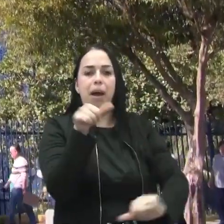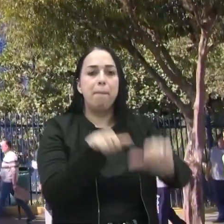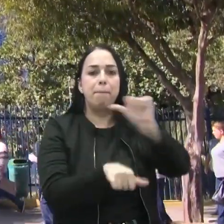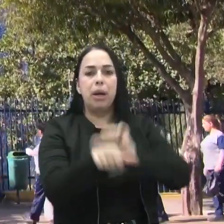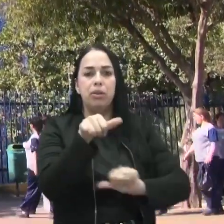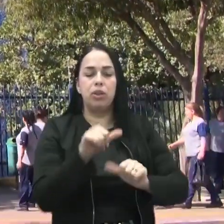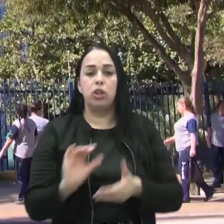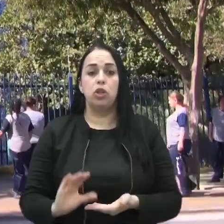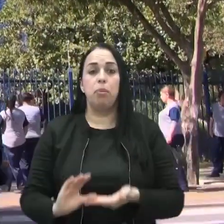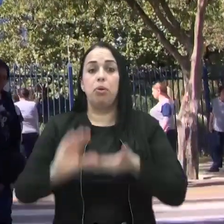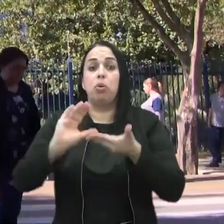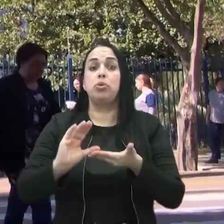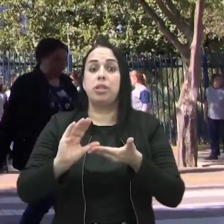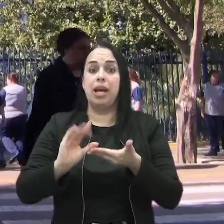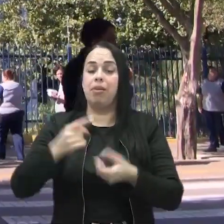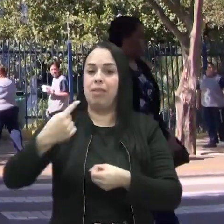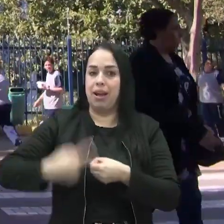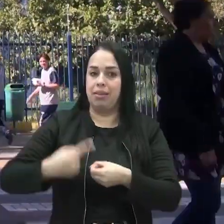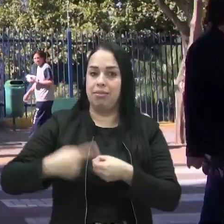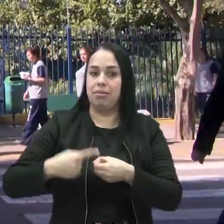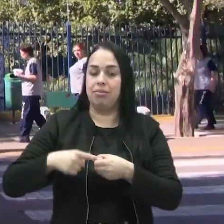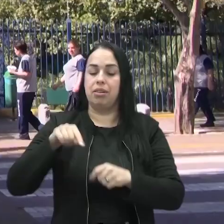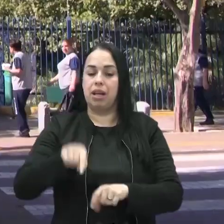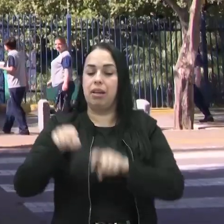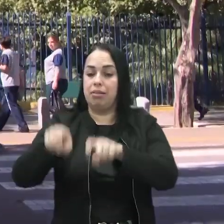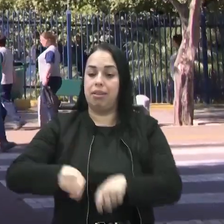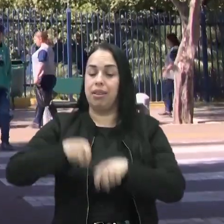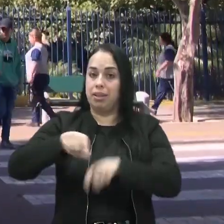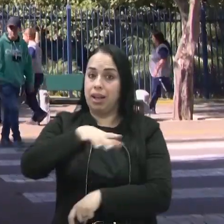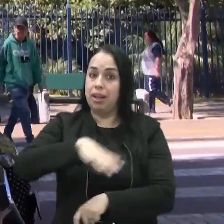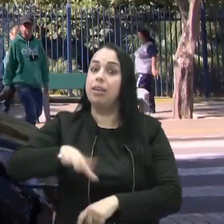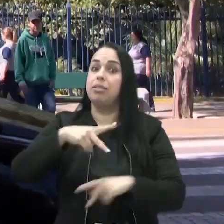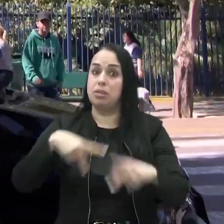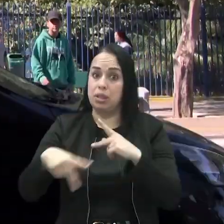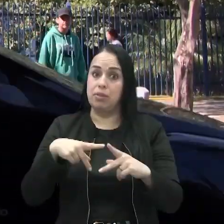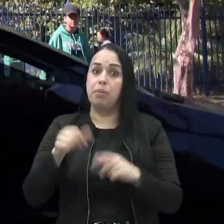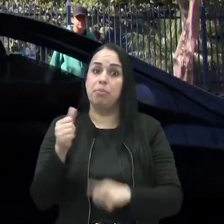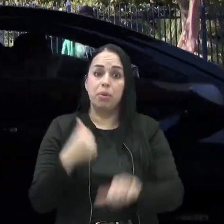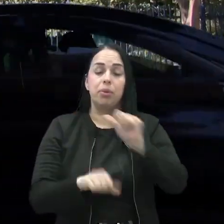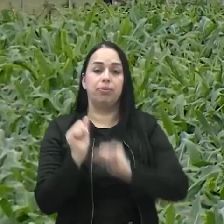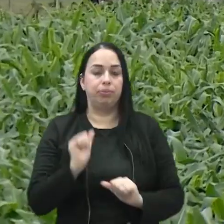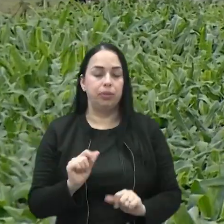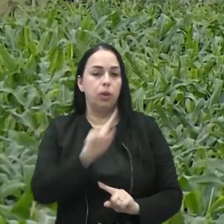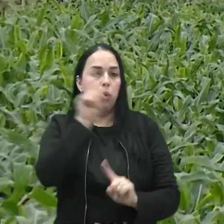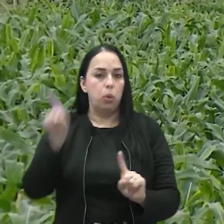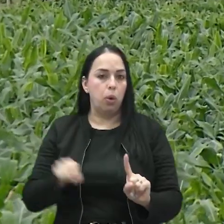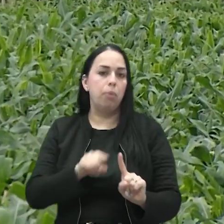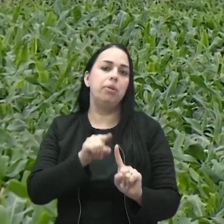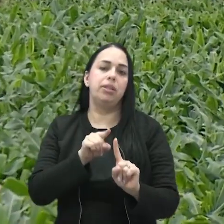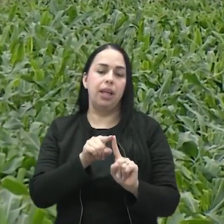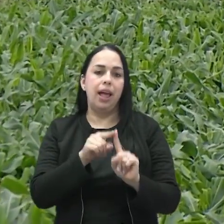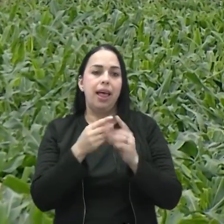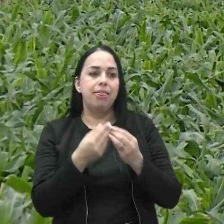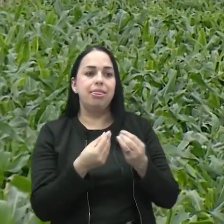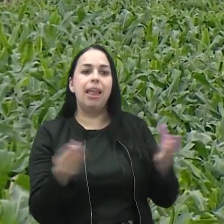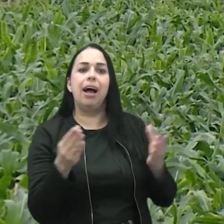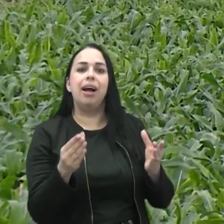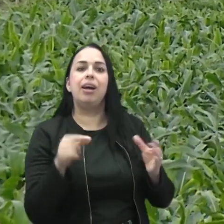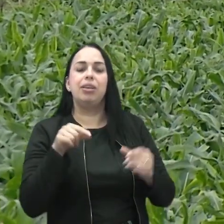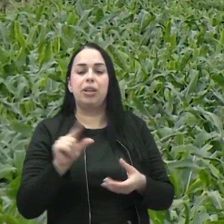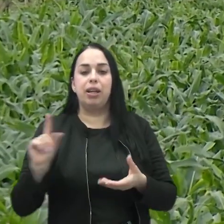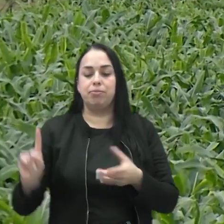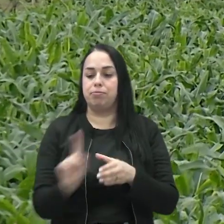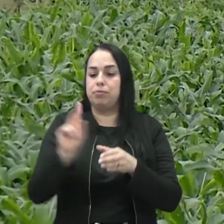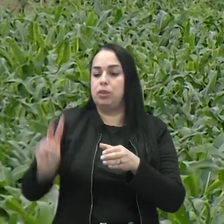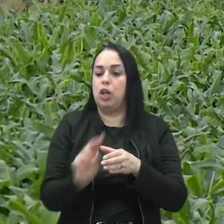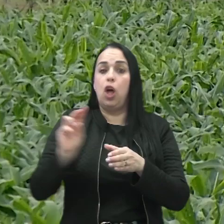que institui o Conselho Municipal de Desenvolvimento Rural de São José dos Campos. O objetivo é garantir uma